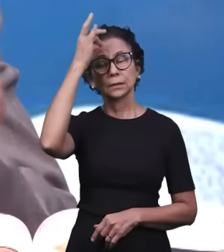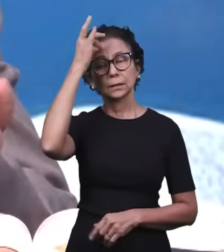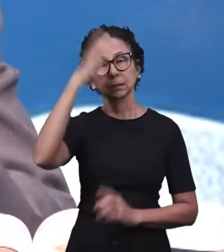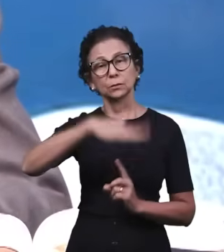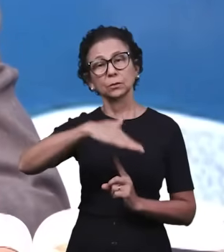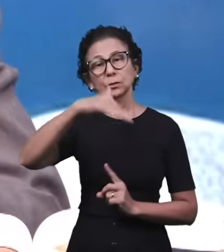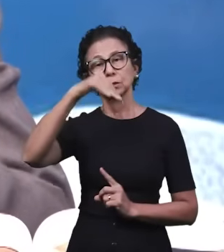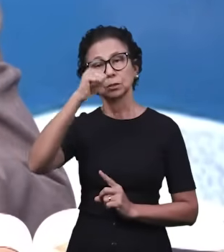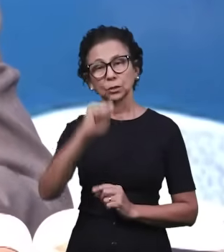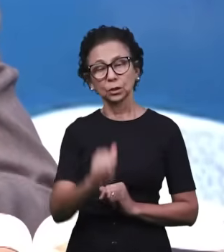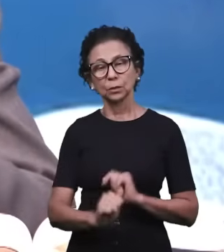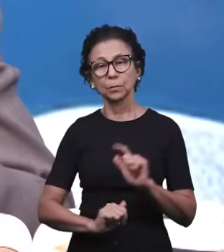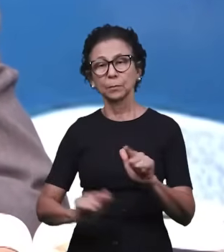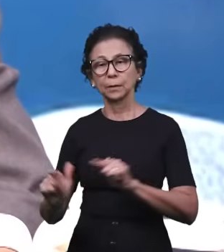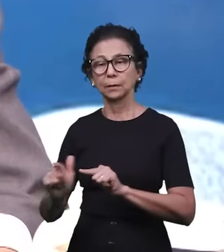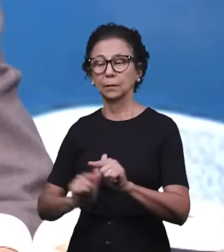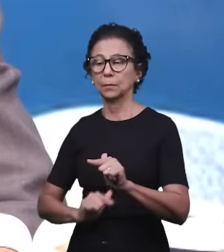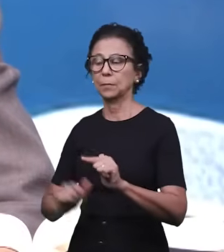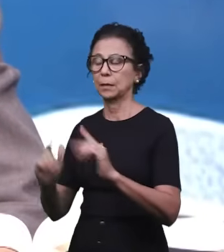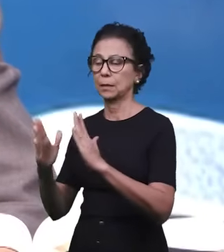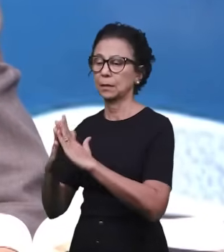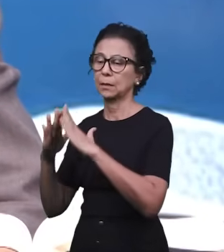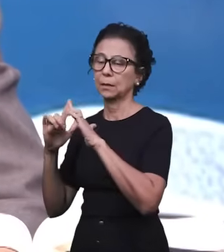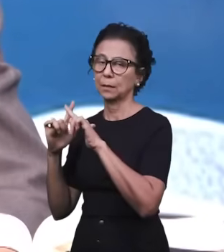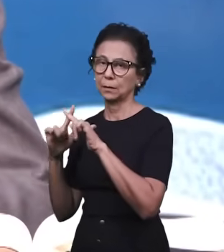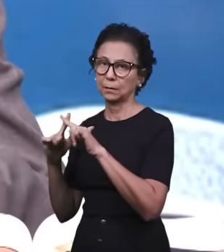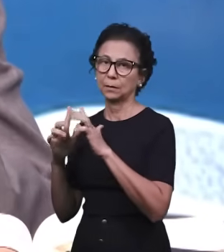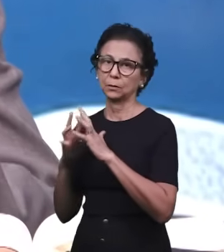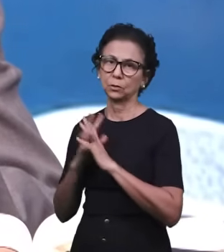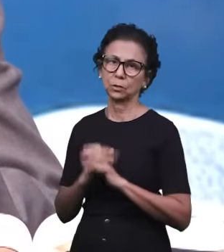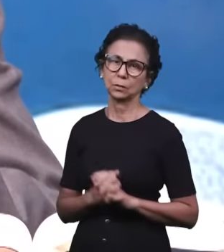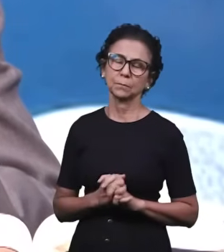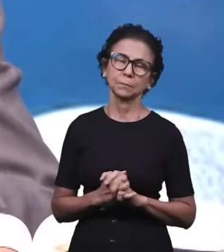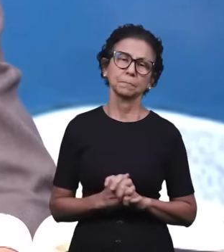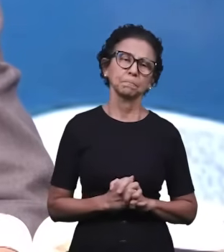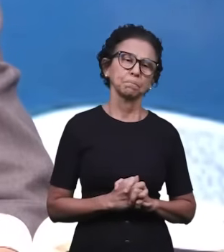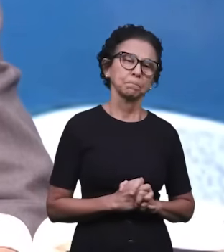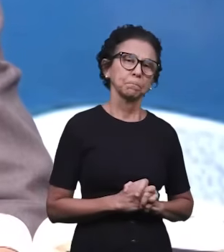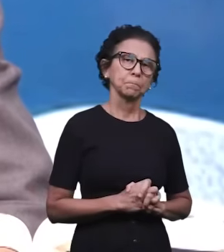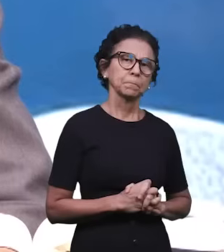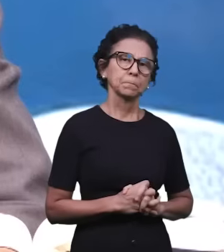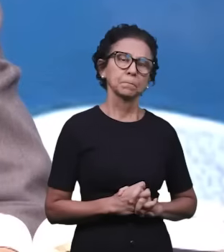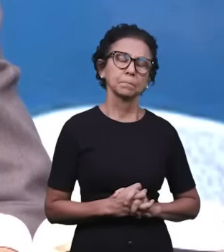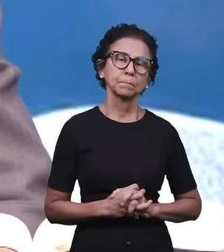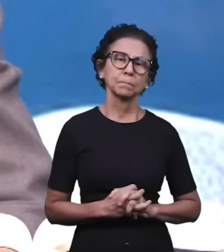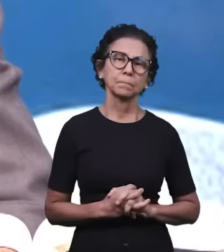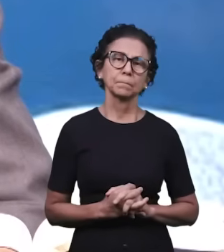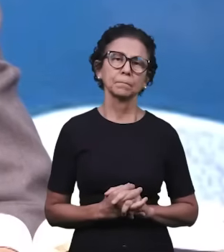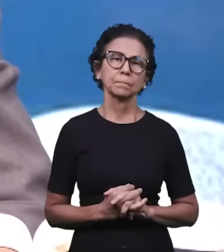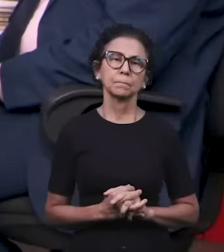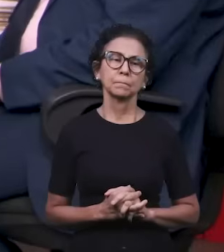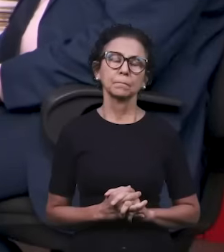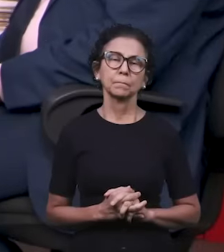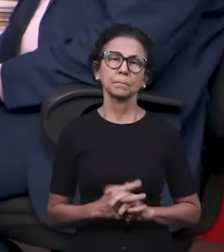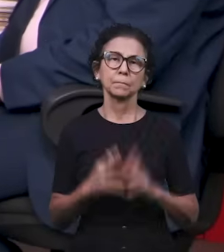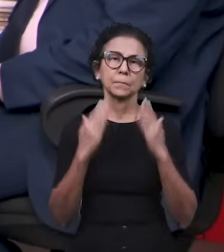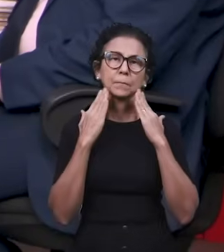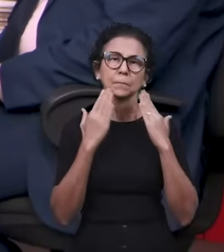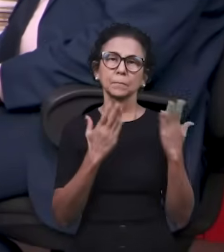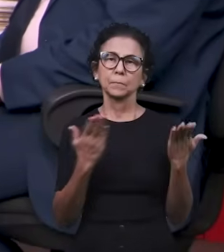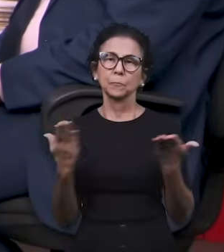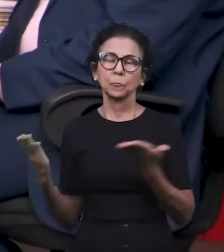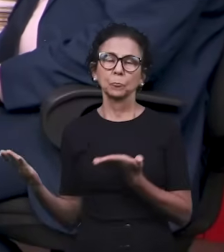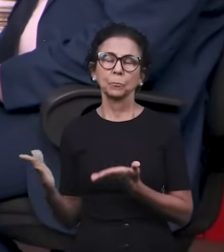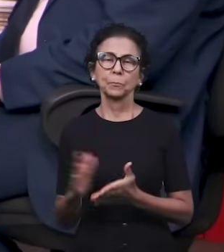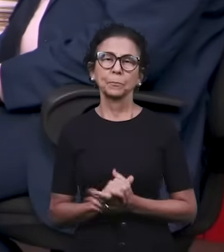às mesas, como já vimos em episódios anteriores. Mas antes de dar continuidade, eu quero apresentar aqui agora em tela cheia os